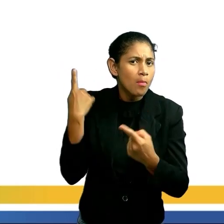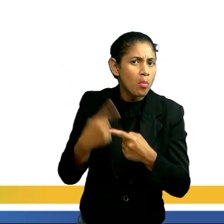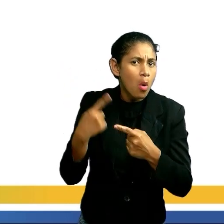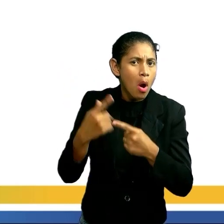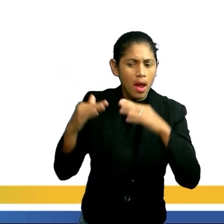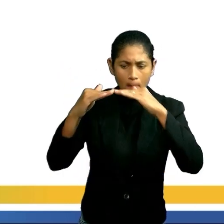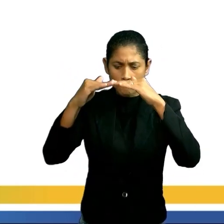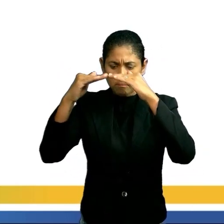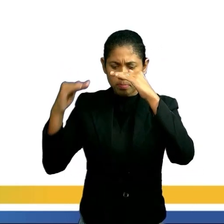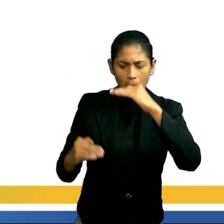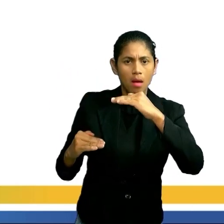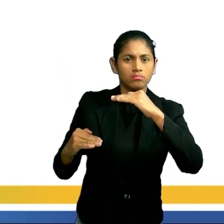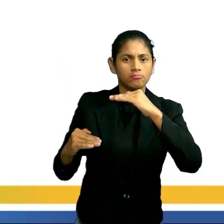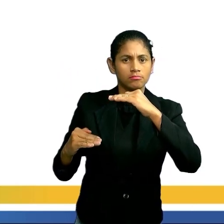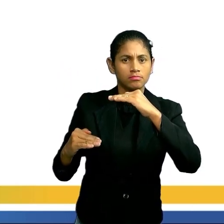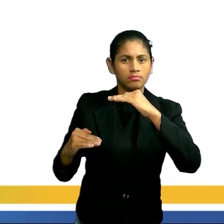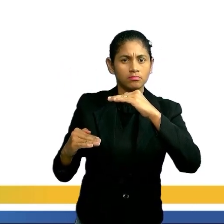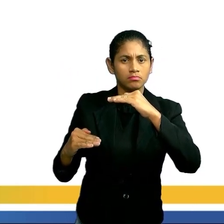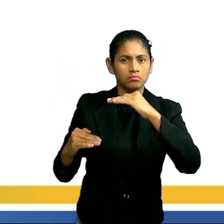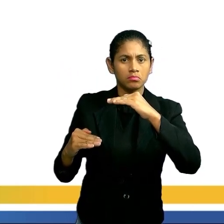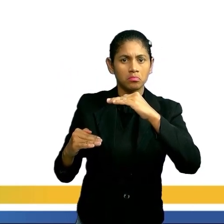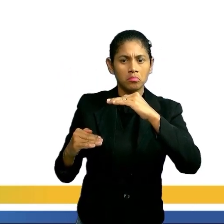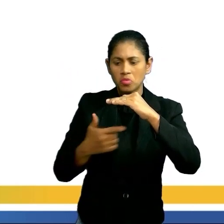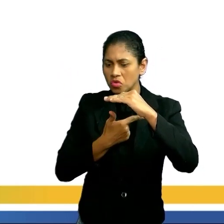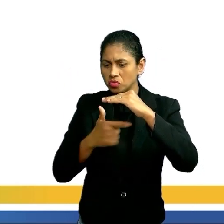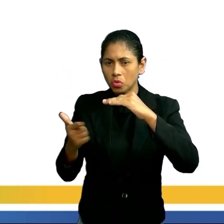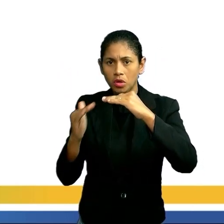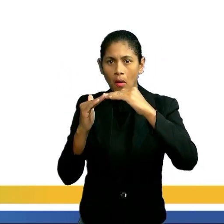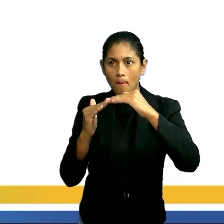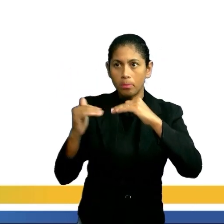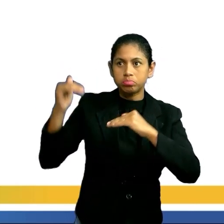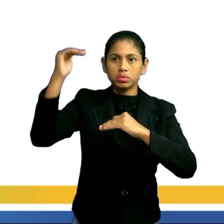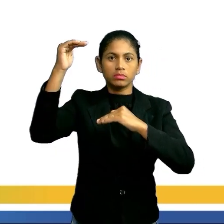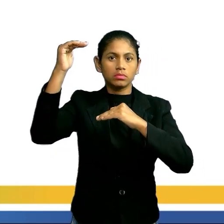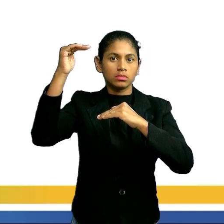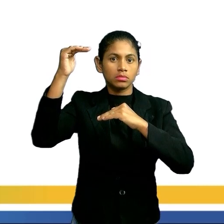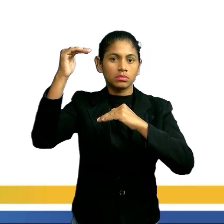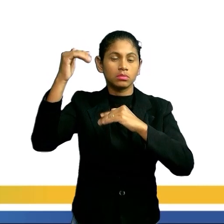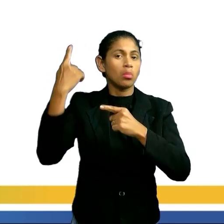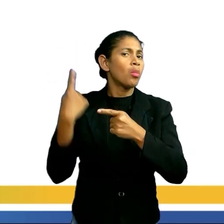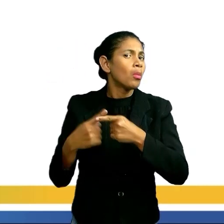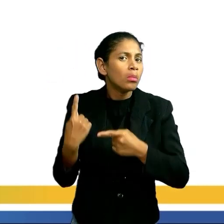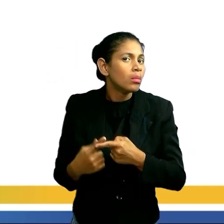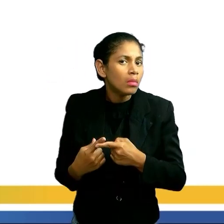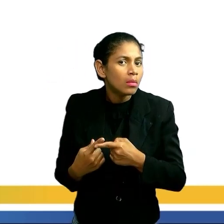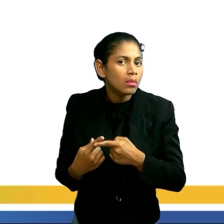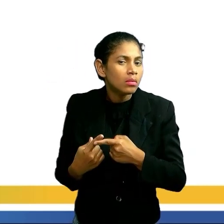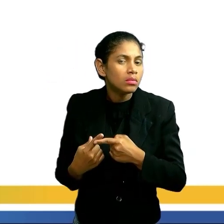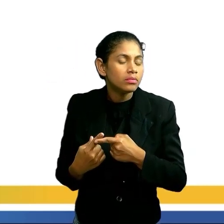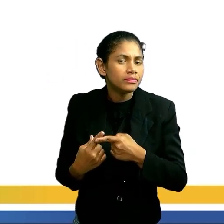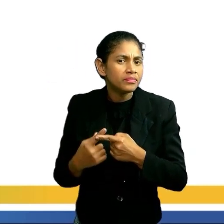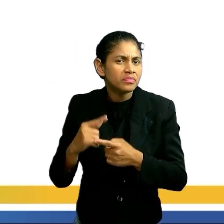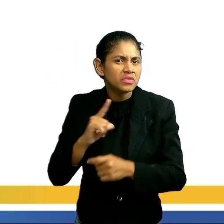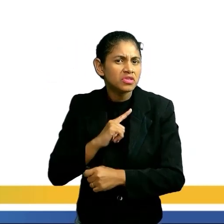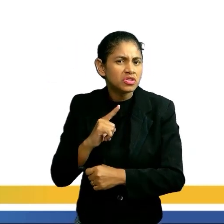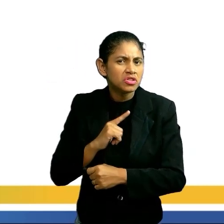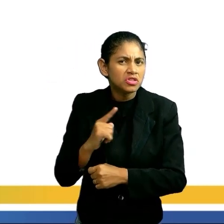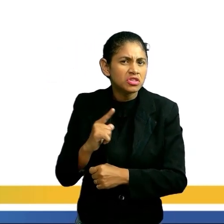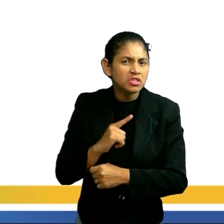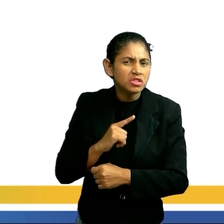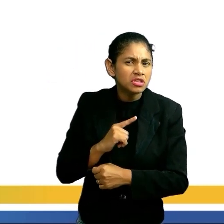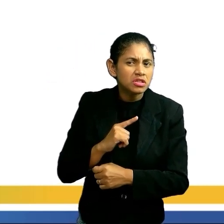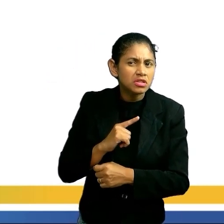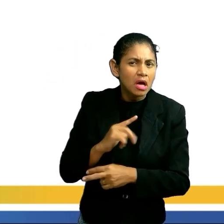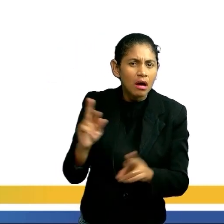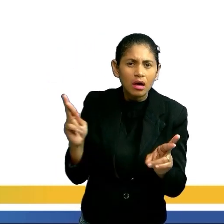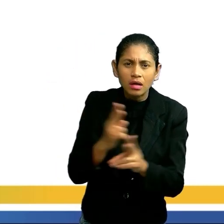indústrias brasileiras elas não tiveram tantos de desenvolvimento assim? Né? Por quê? Será que tinha alguma coisa a ver com as